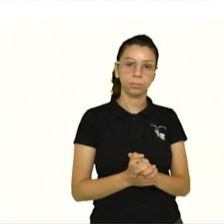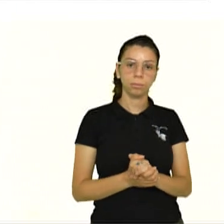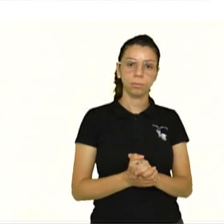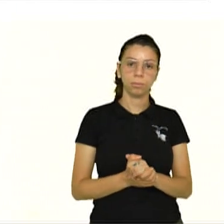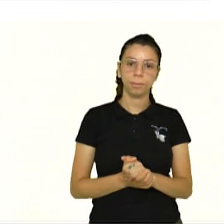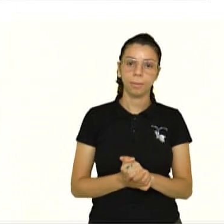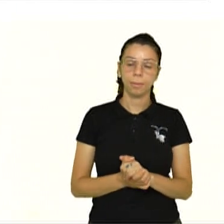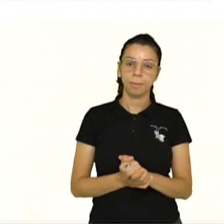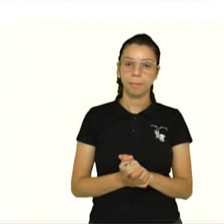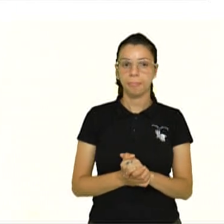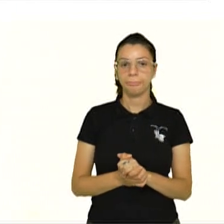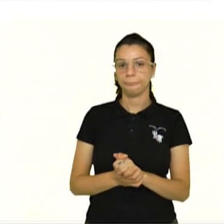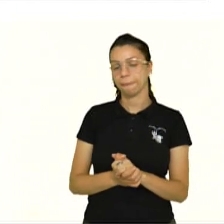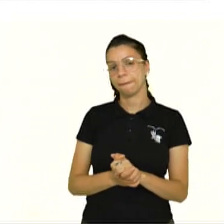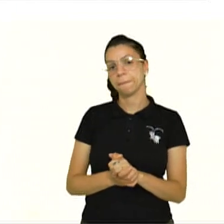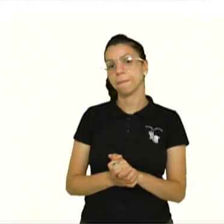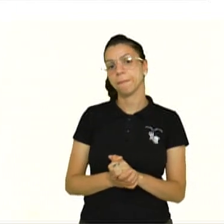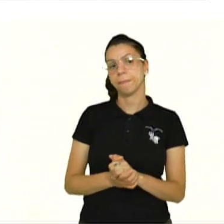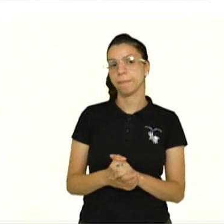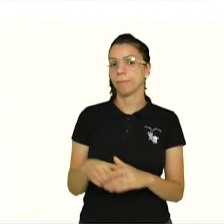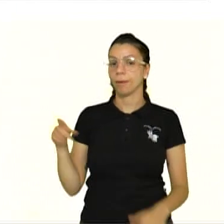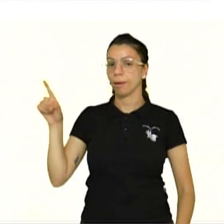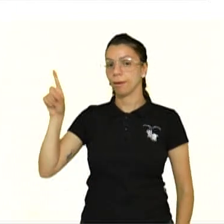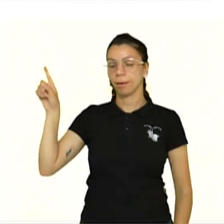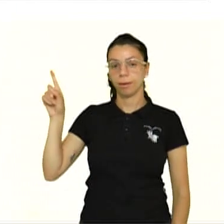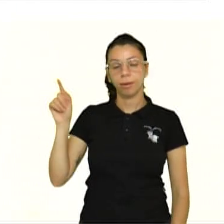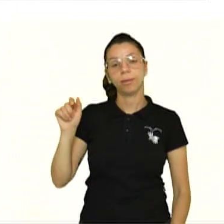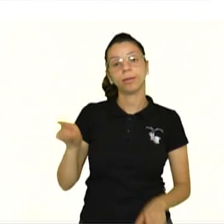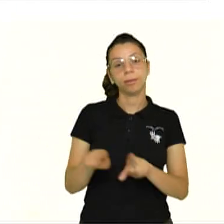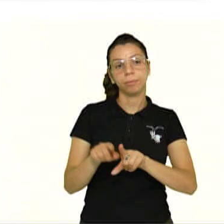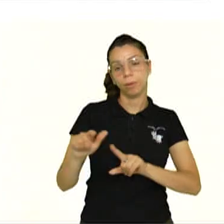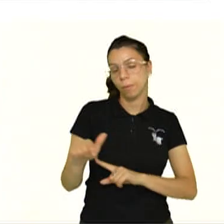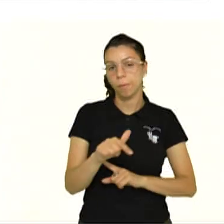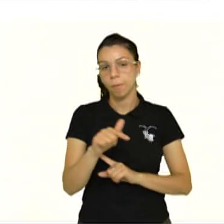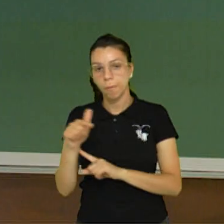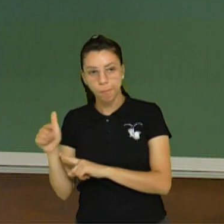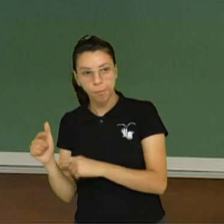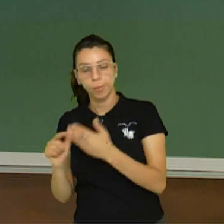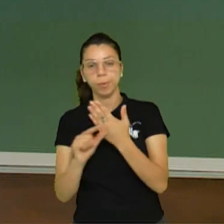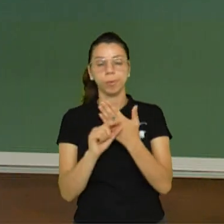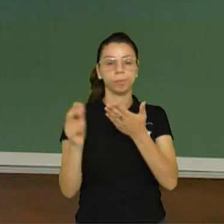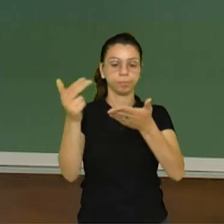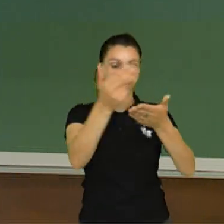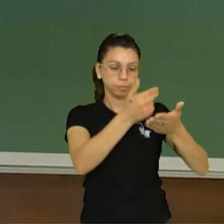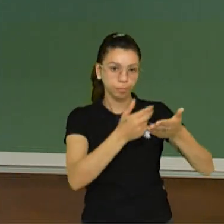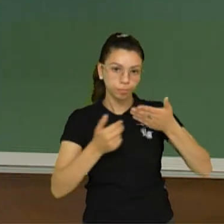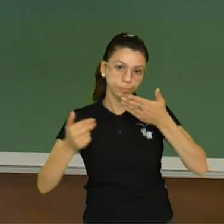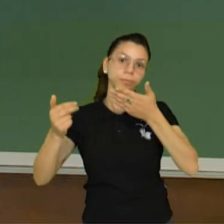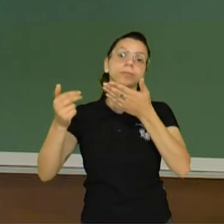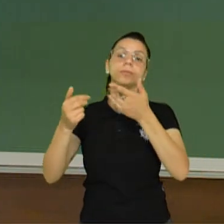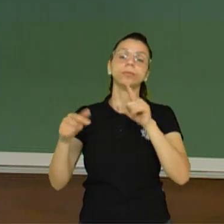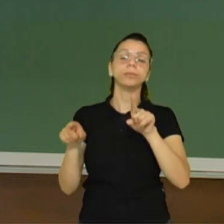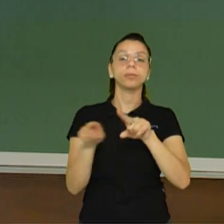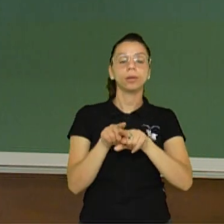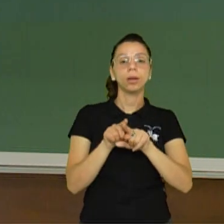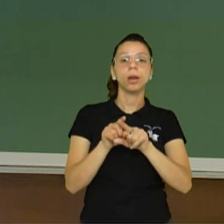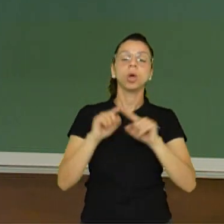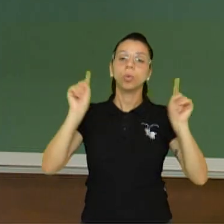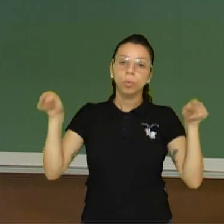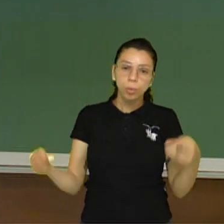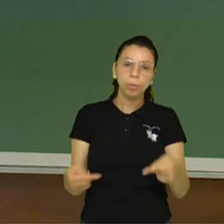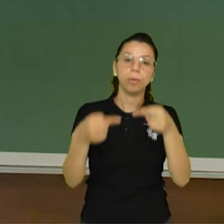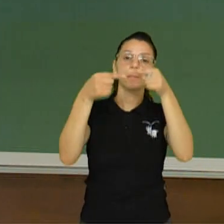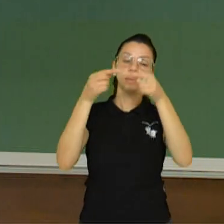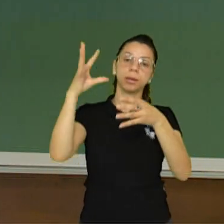Aqui, nós também temos outro artista que alguns aspectos da obra dele se enquadram ali